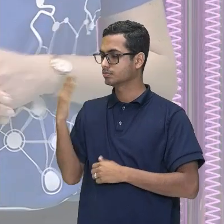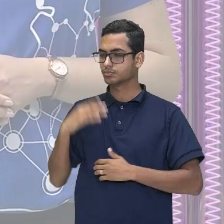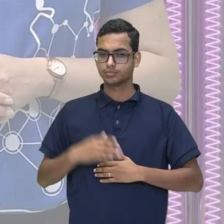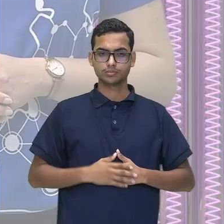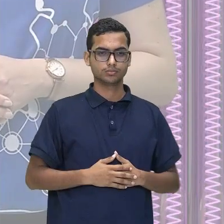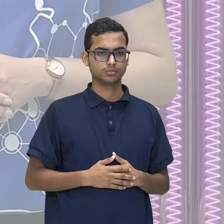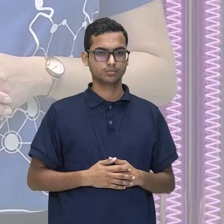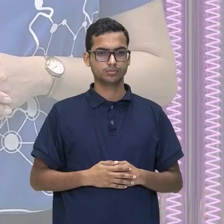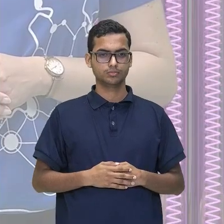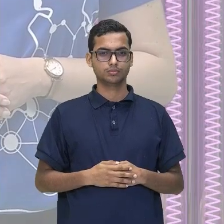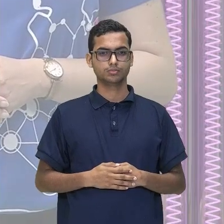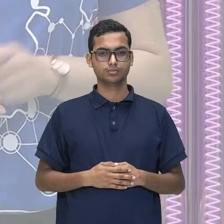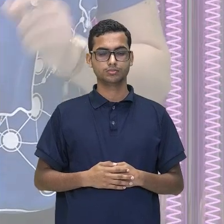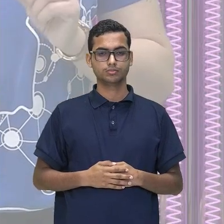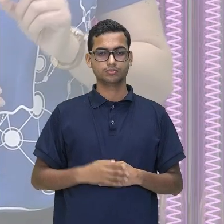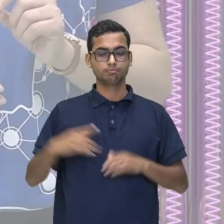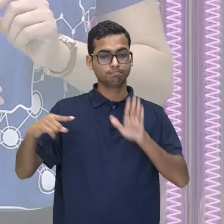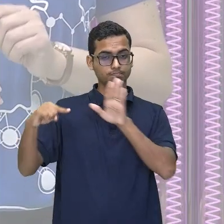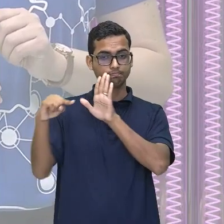12, vamos ver quanto que vai dar?